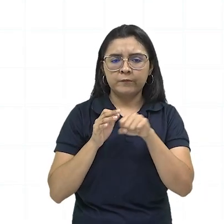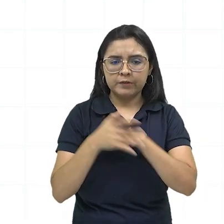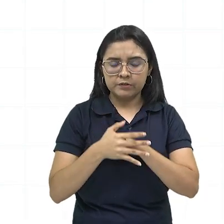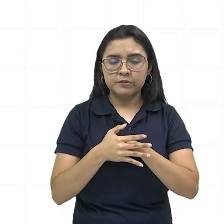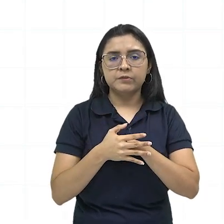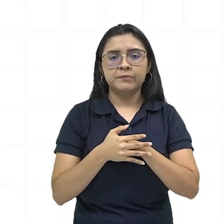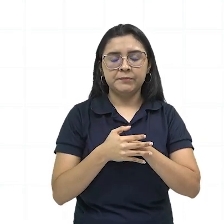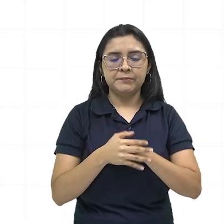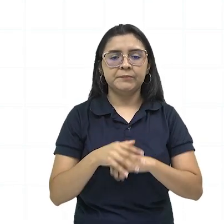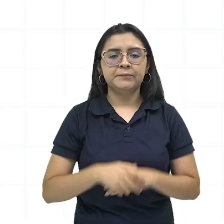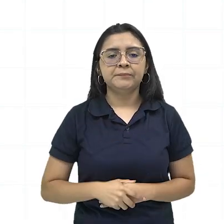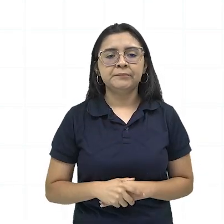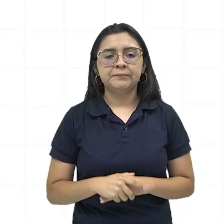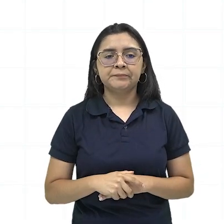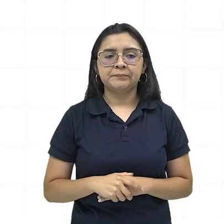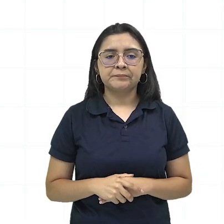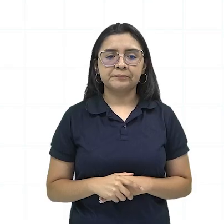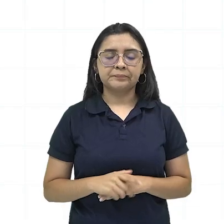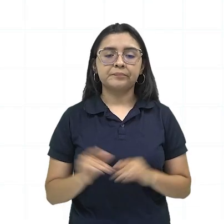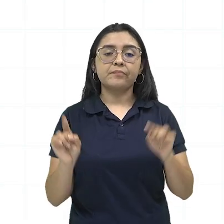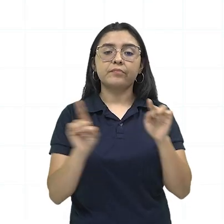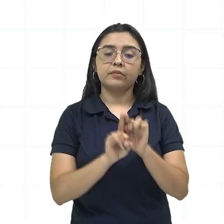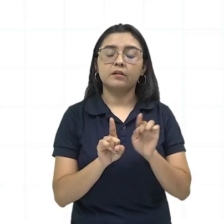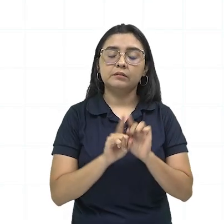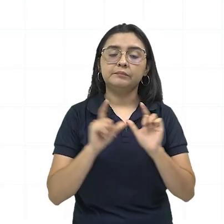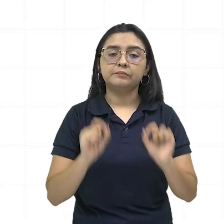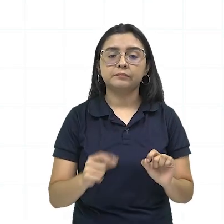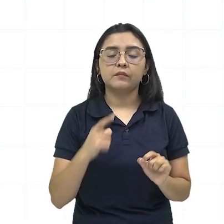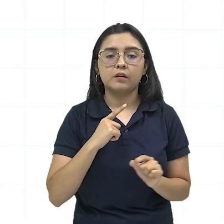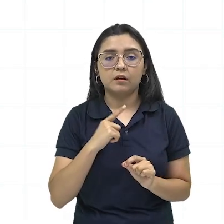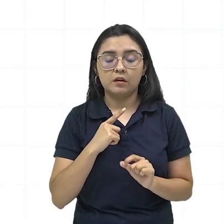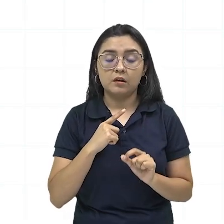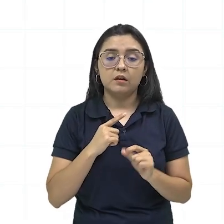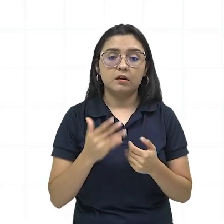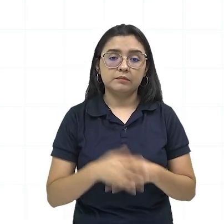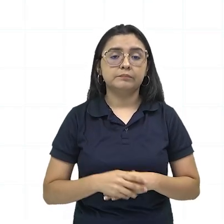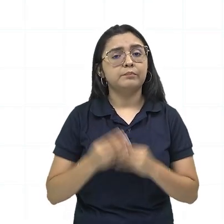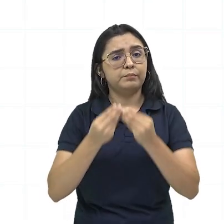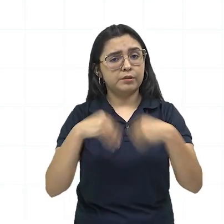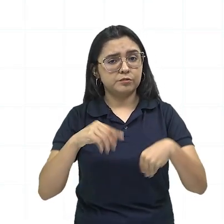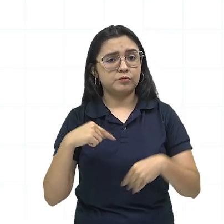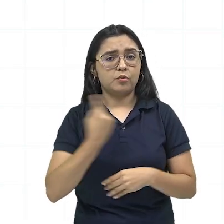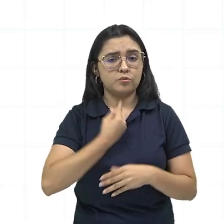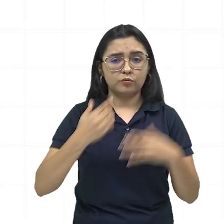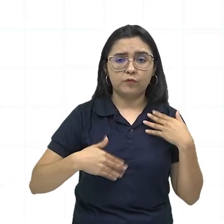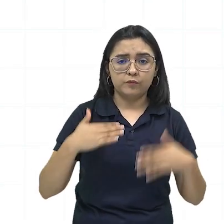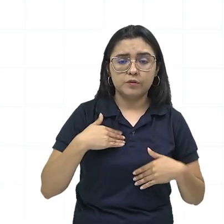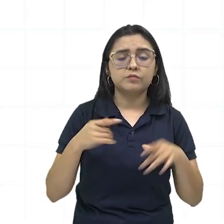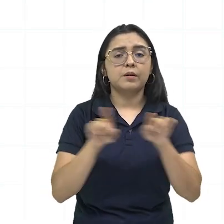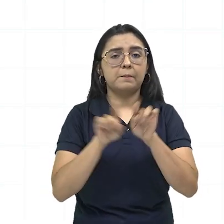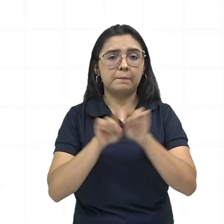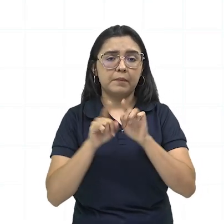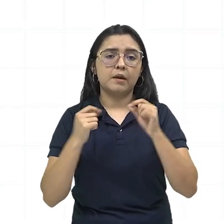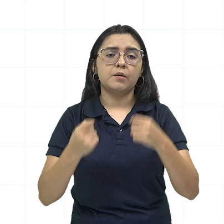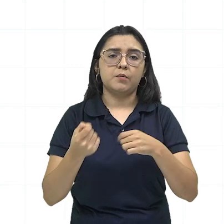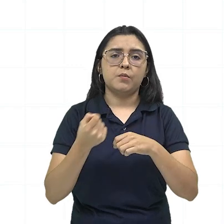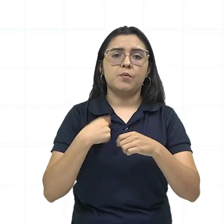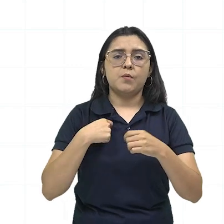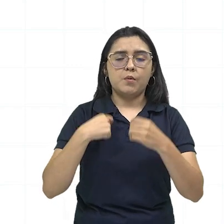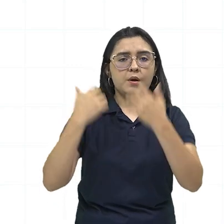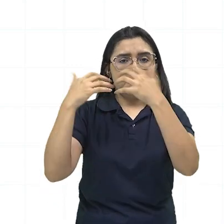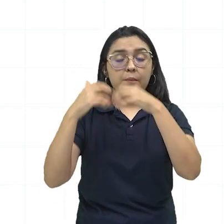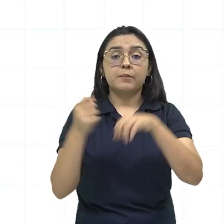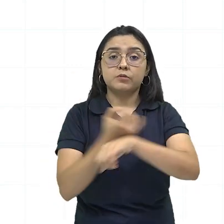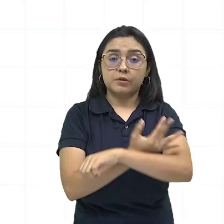Covid-19. Então, mexeu ali com não só o nosso físico, como o nosso emocional também, né? E aí foi